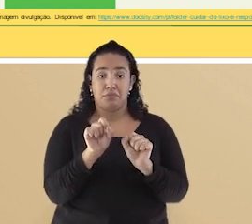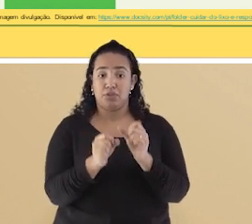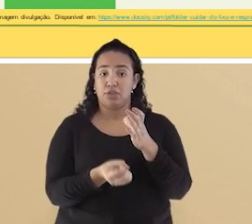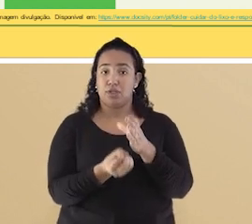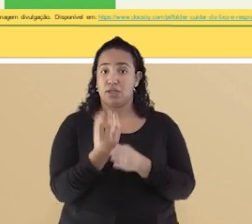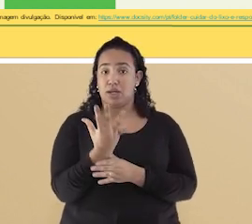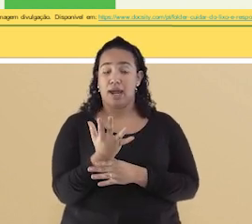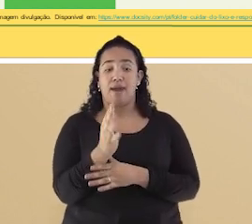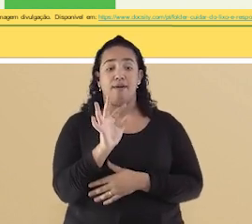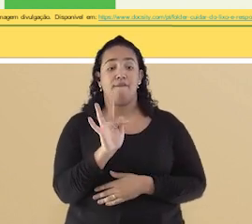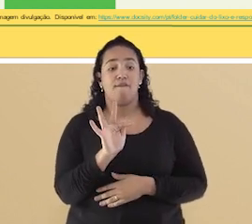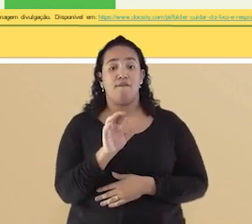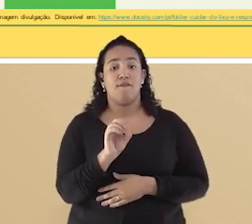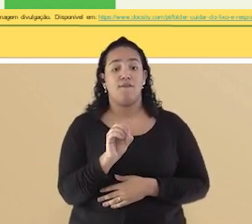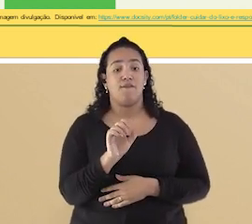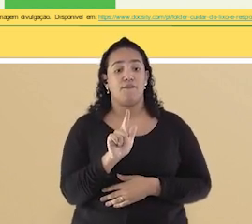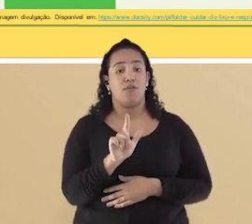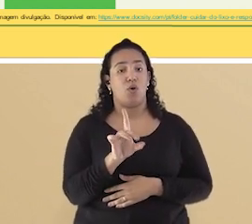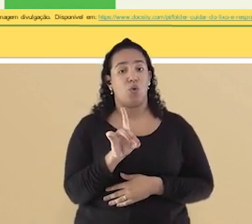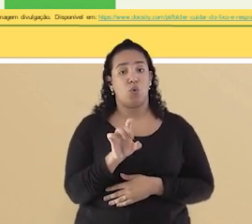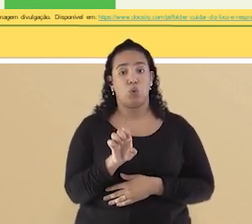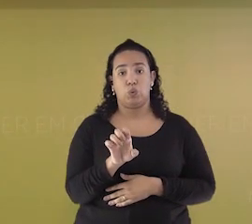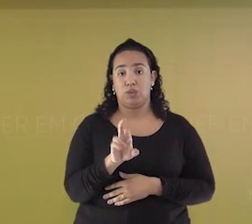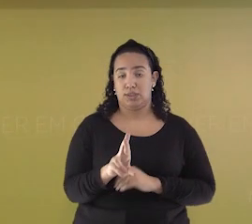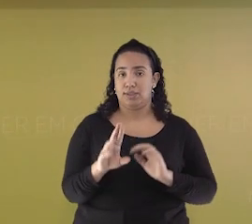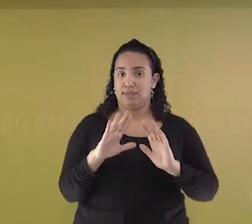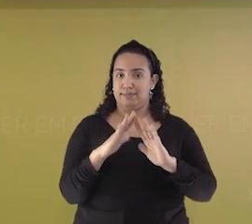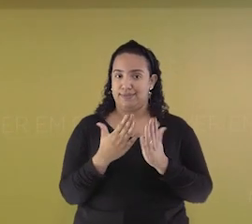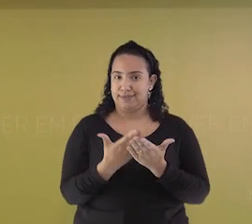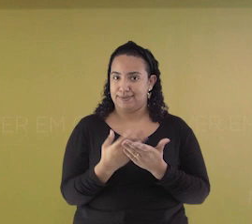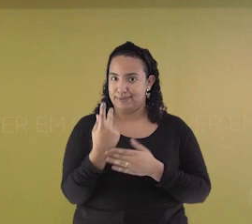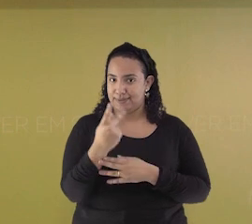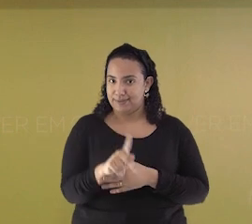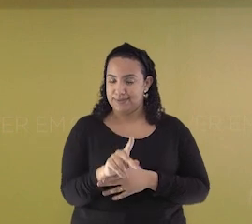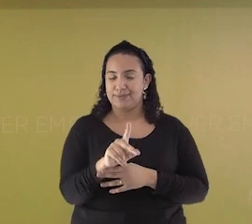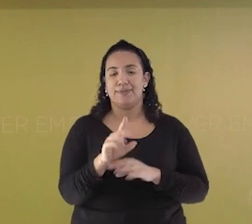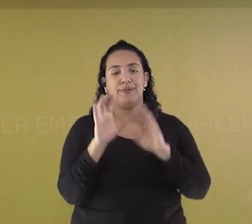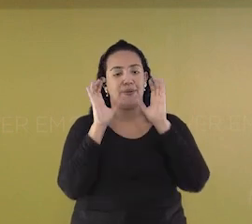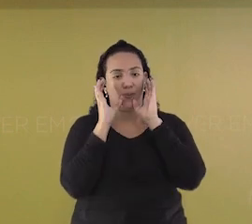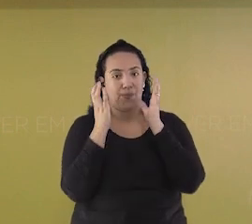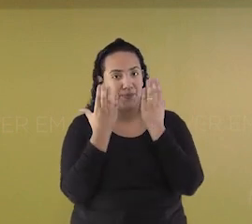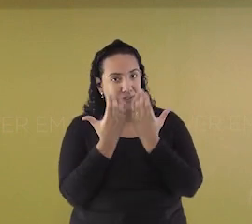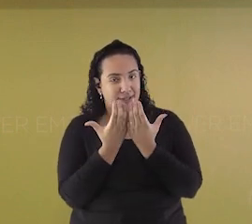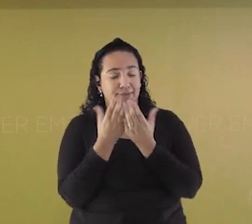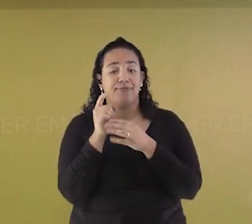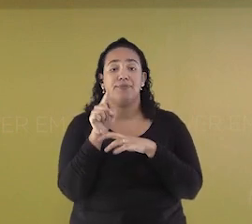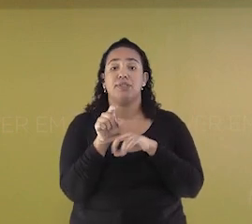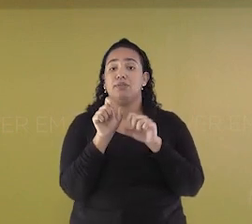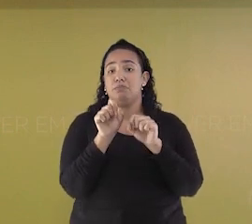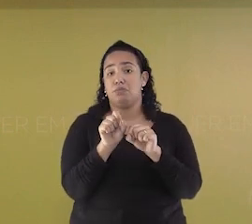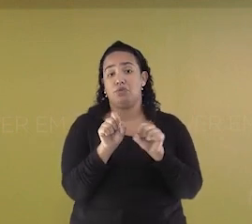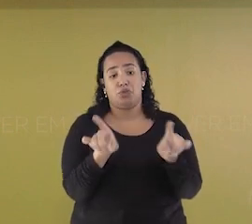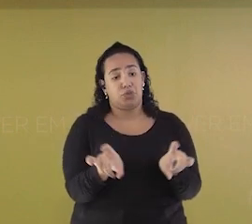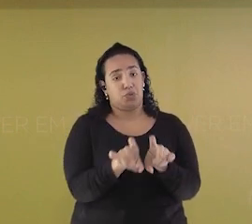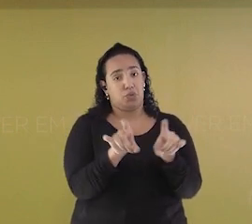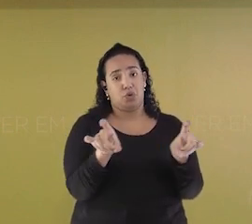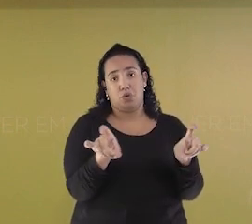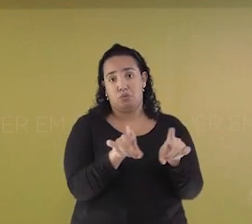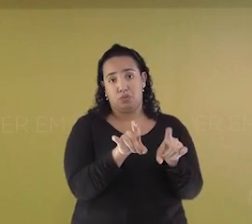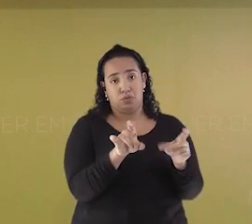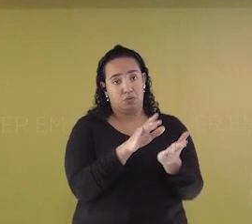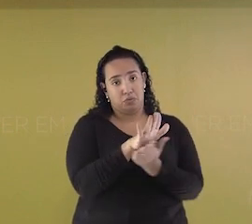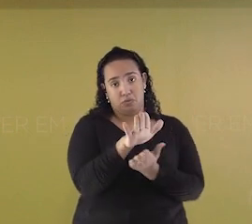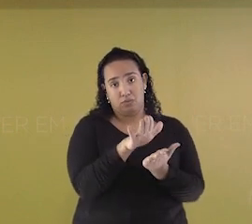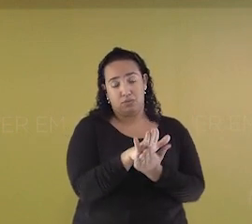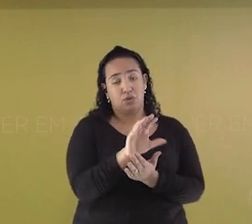folder informativo para sua escola e comunidade? Você pode fazer no computador e imprimir ou fazer à mão.